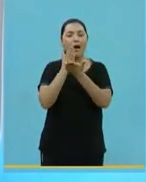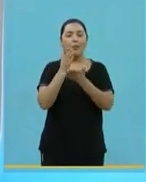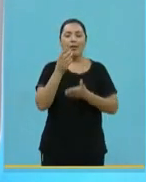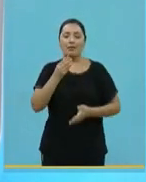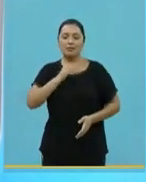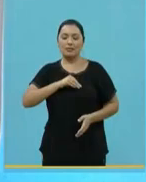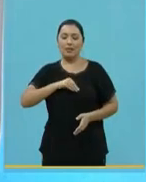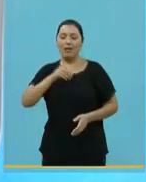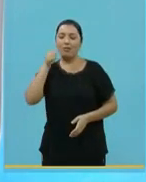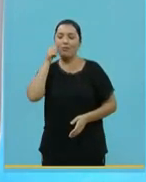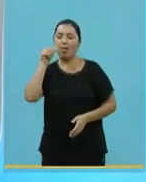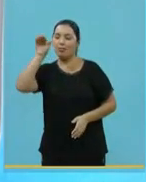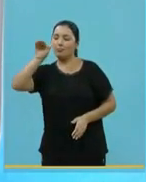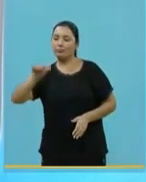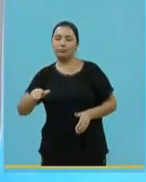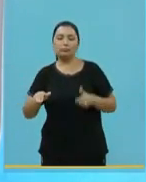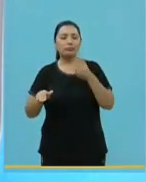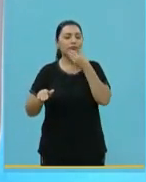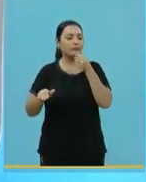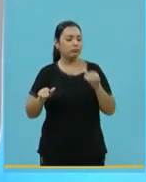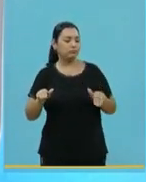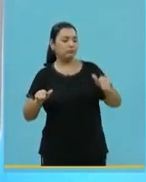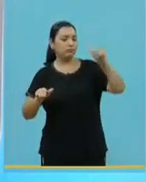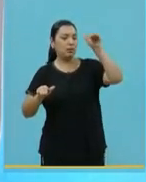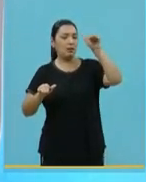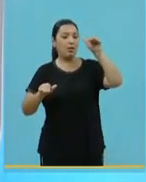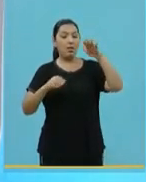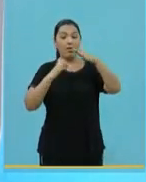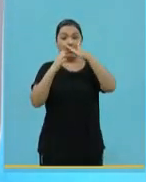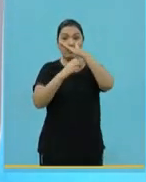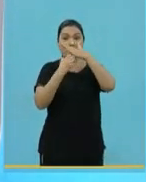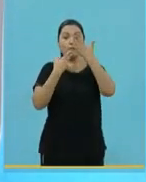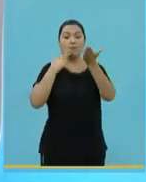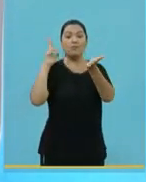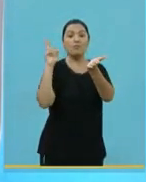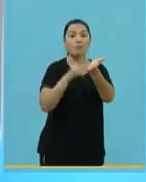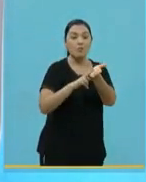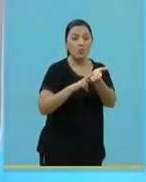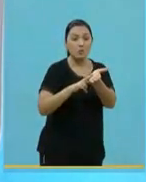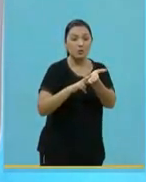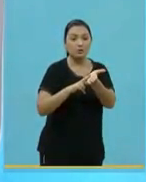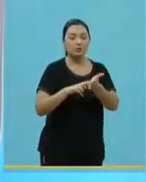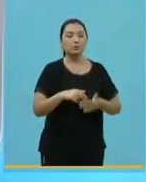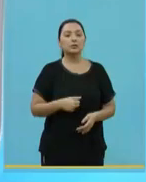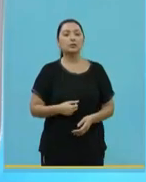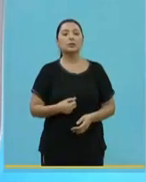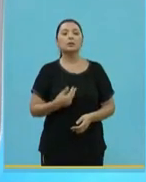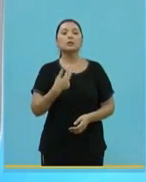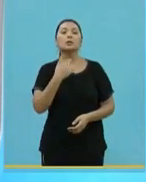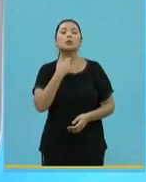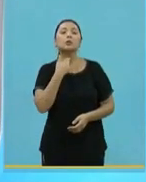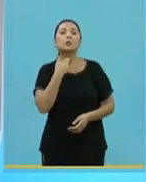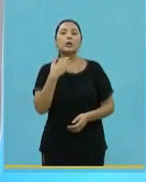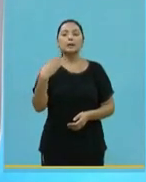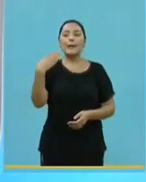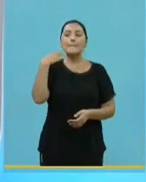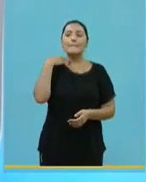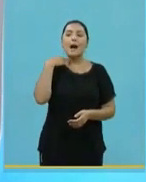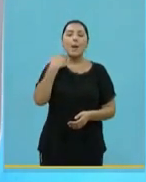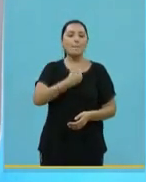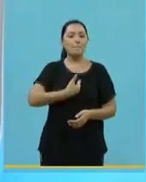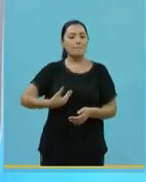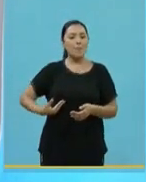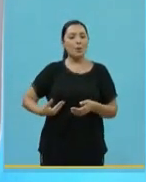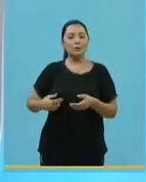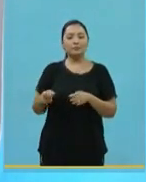fazendo com que empresas que façam isso sejam punidas não possam fazer crédito em bancos públicos não possam fazer negócios